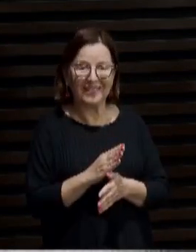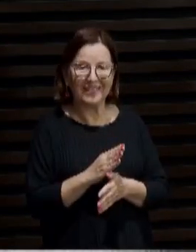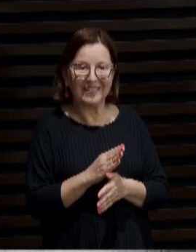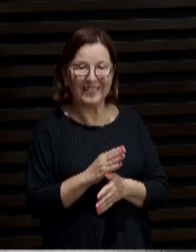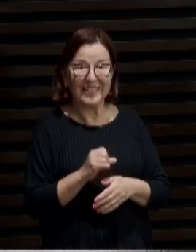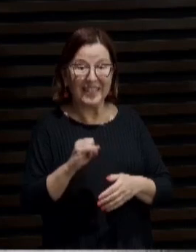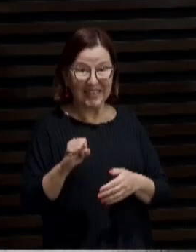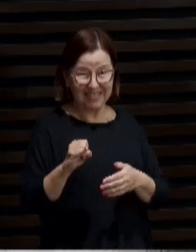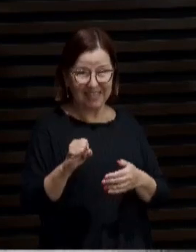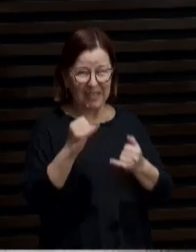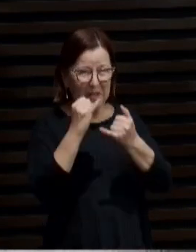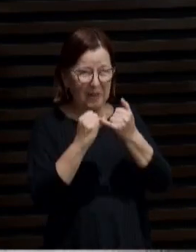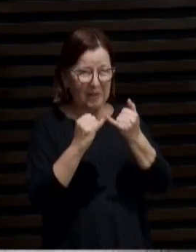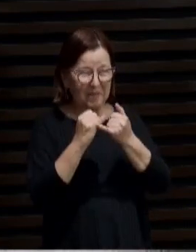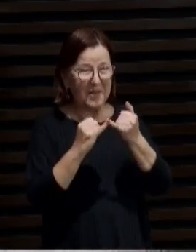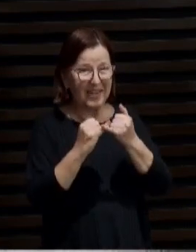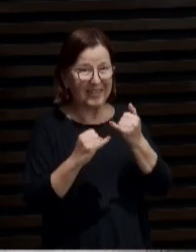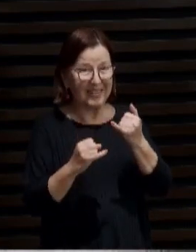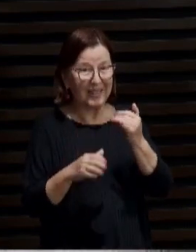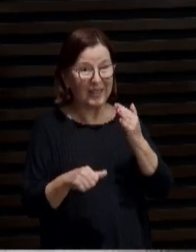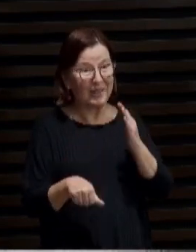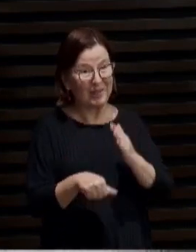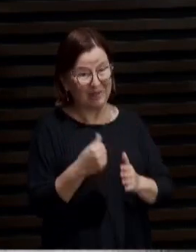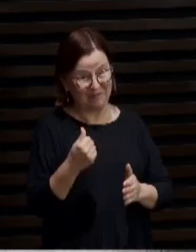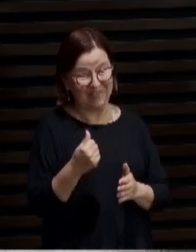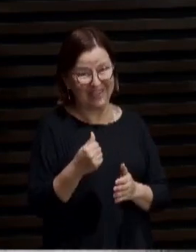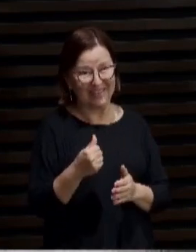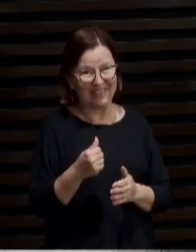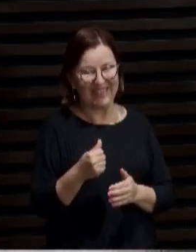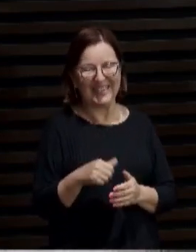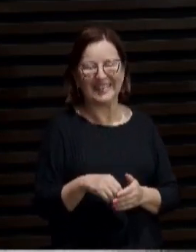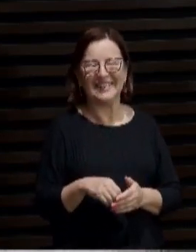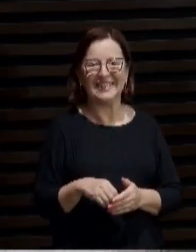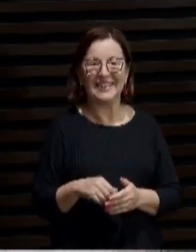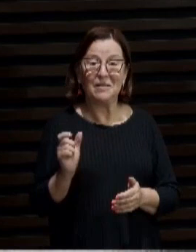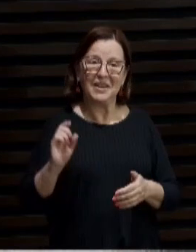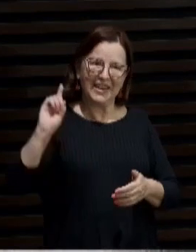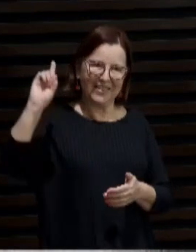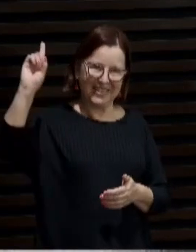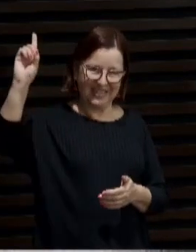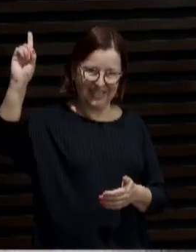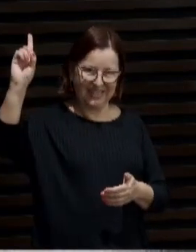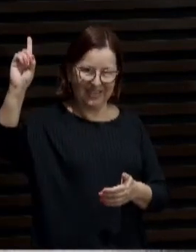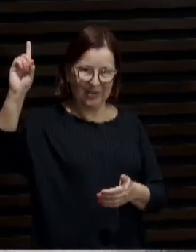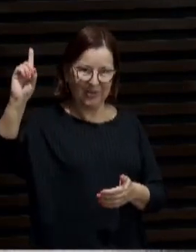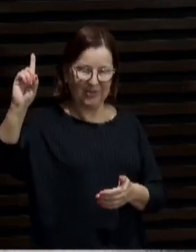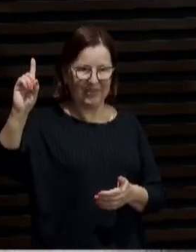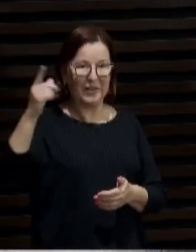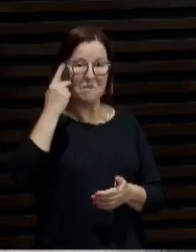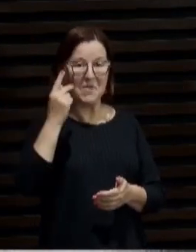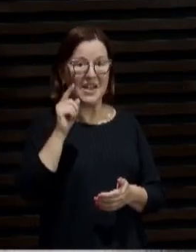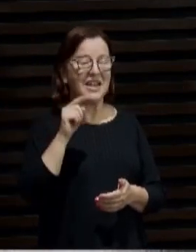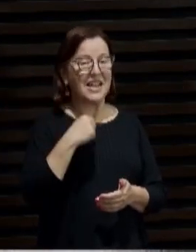que é o da oferta do pecado. A palavra de Deus conformando-nos nós, eu e você,